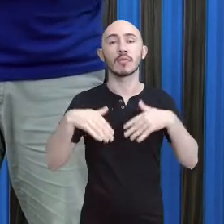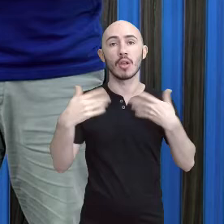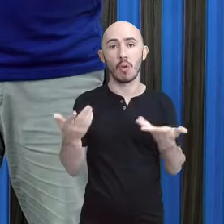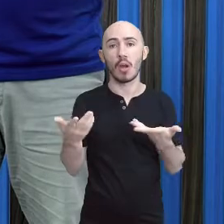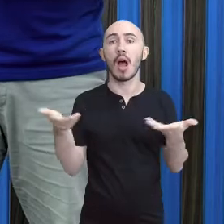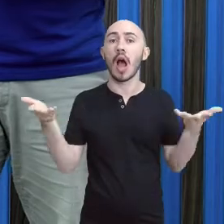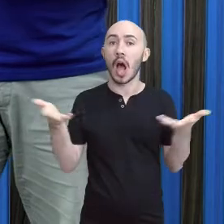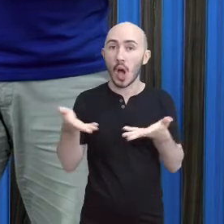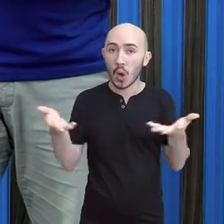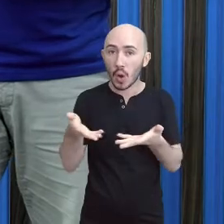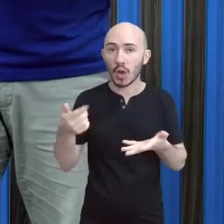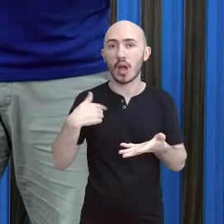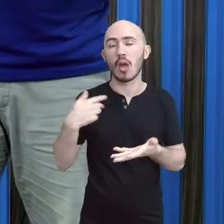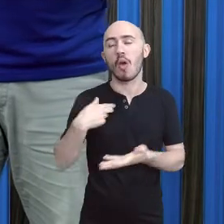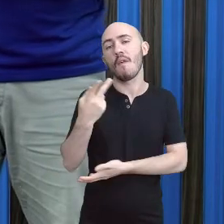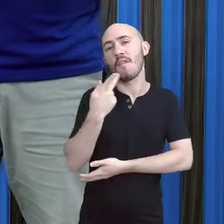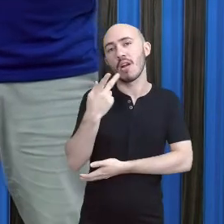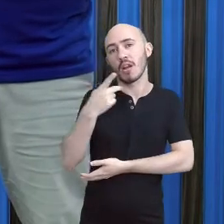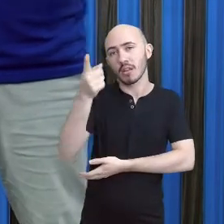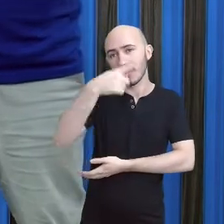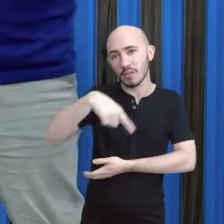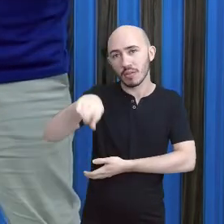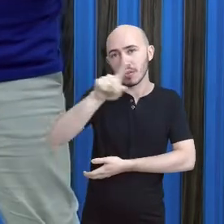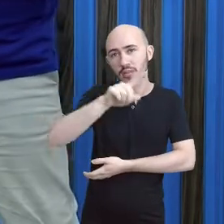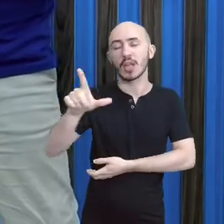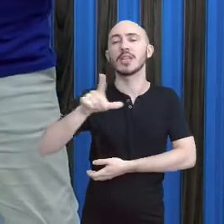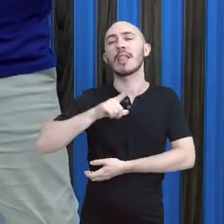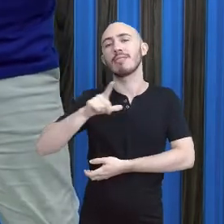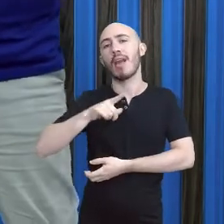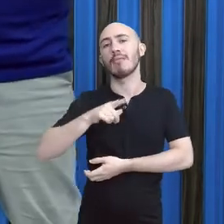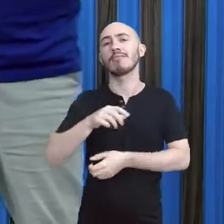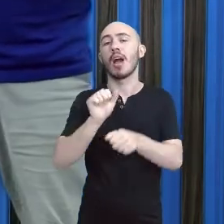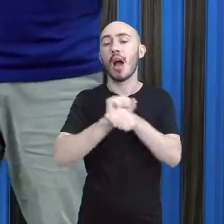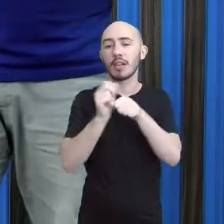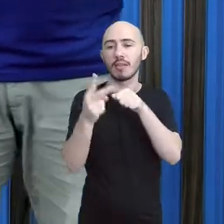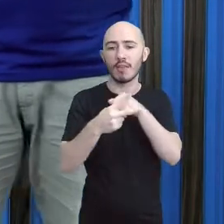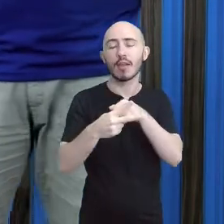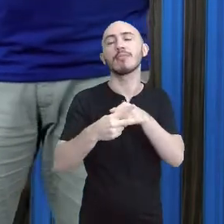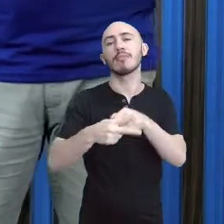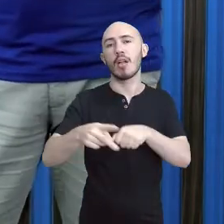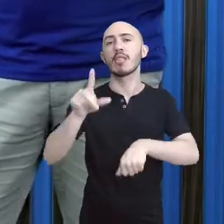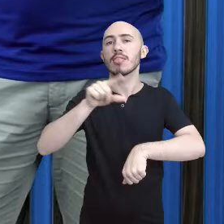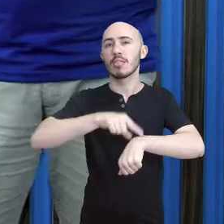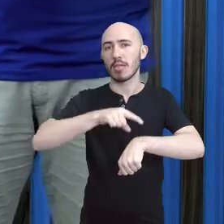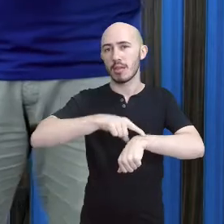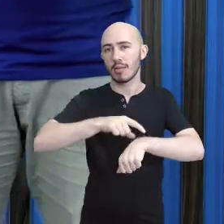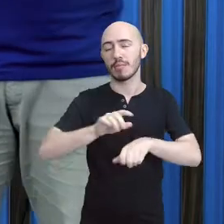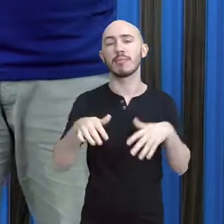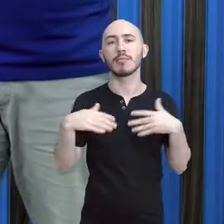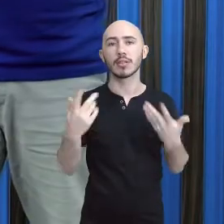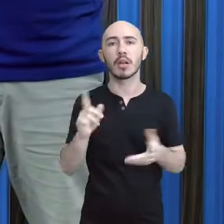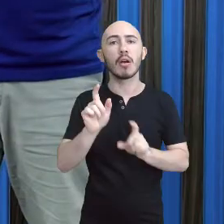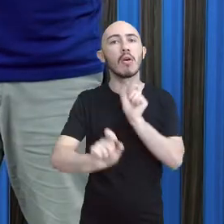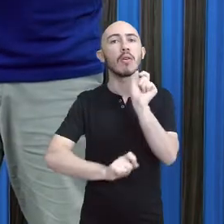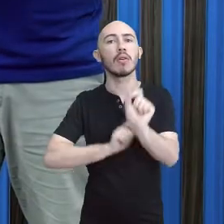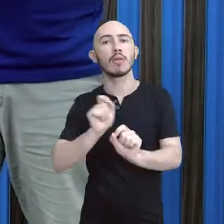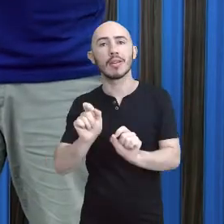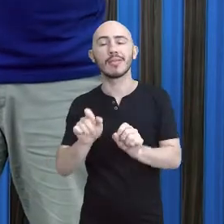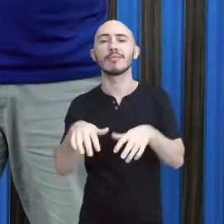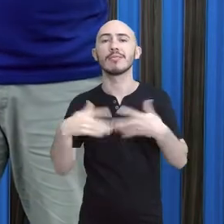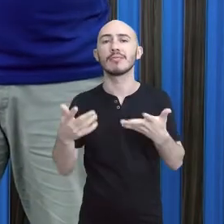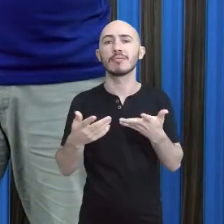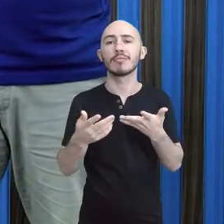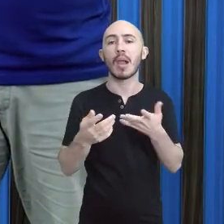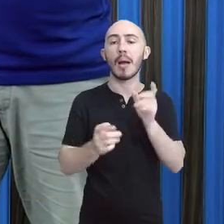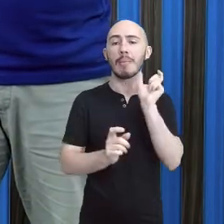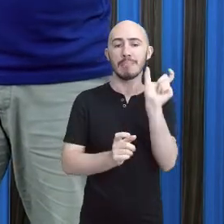agora, present continuous com advérbios de tempo. O que são os advérbios de tempo? São palavras que vão denotar, que